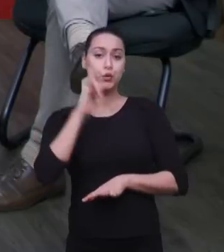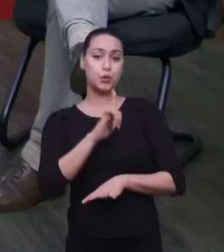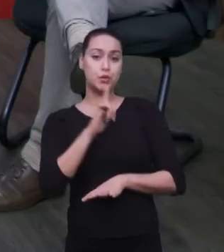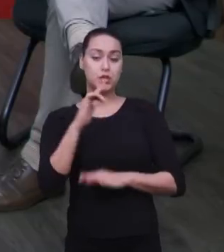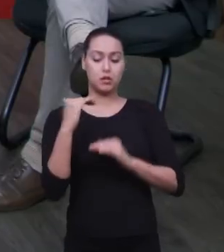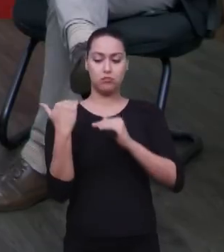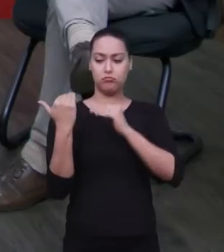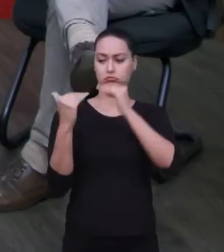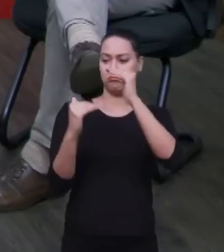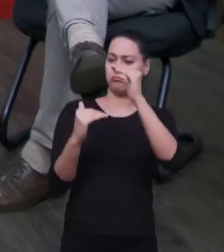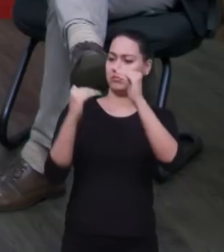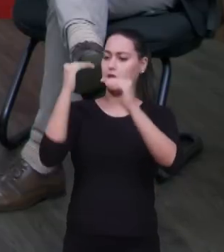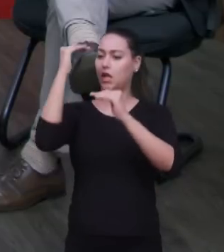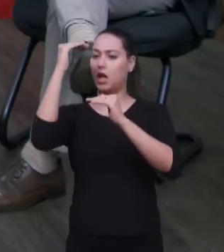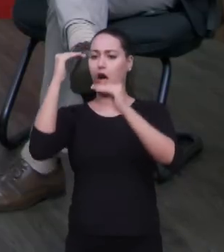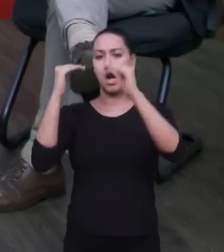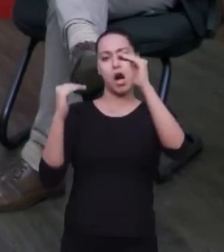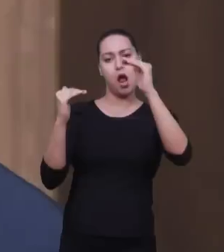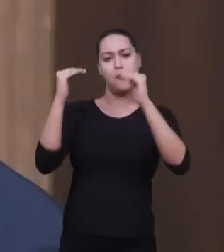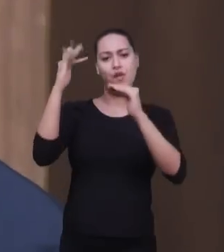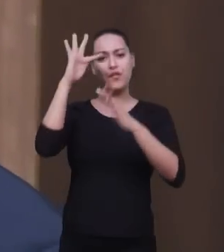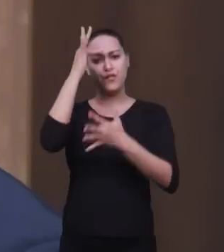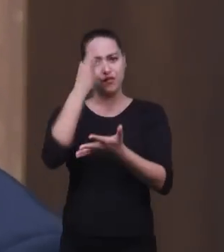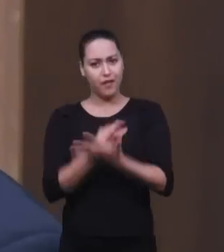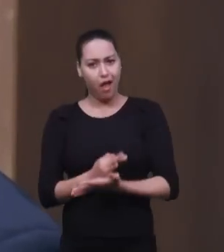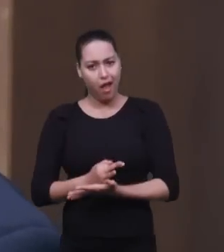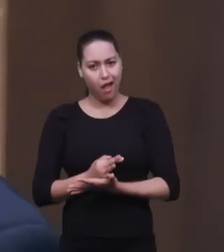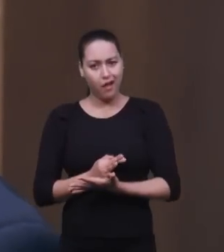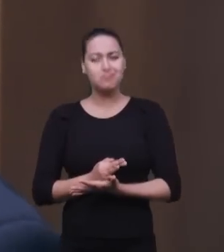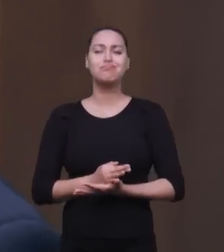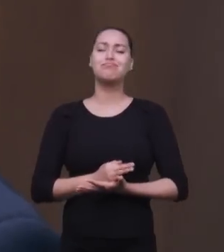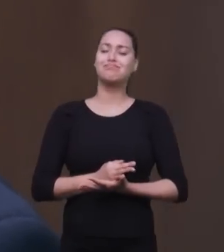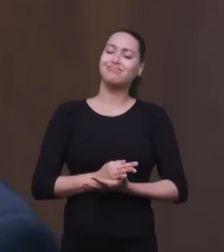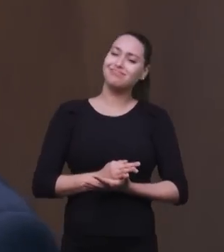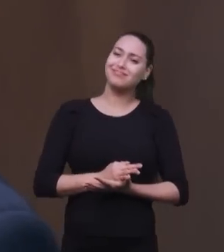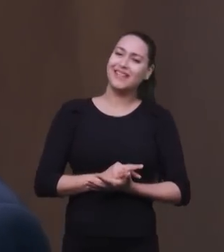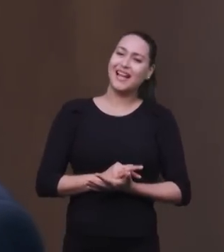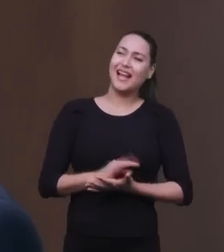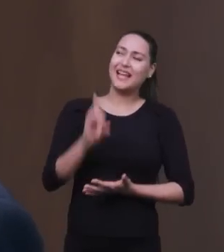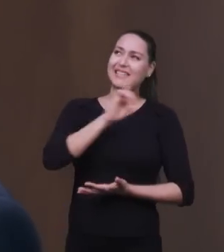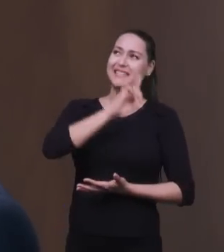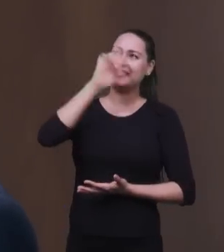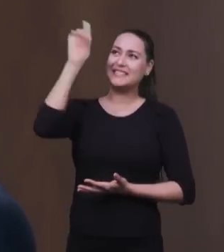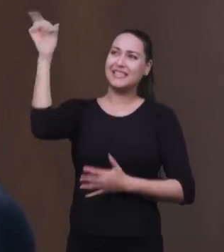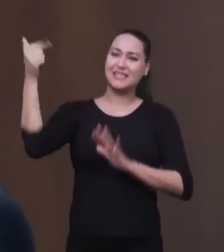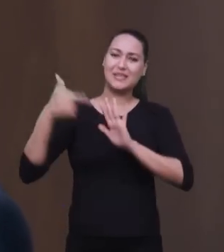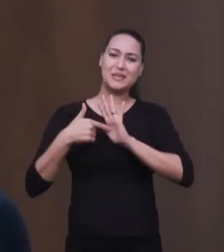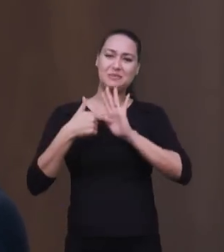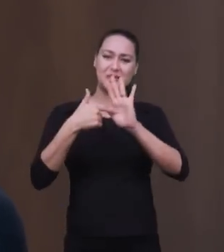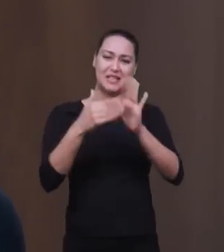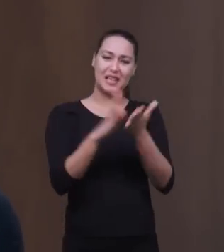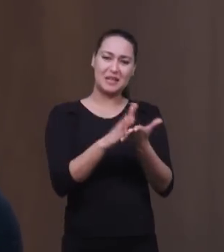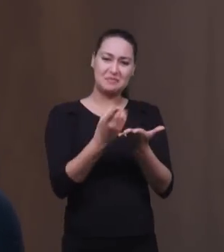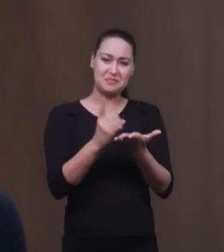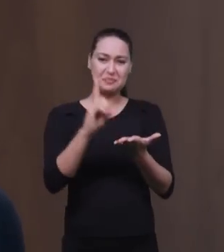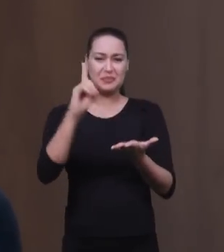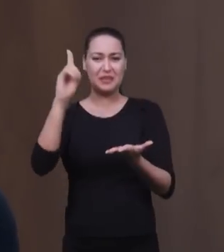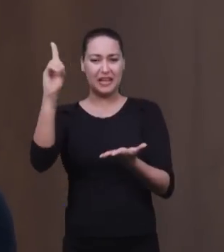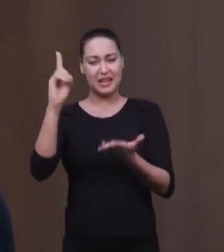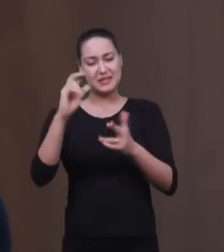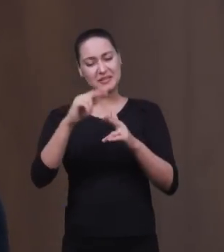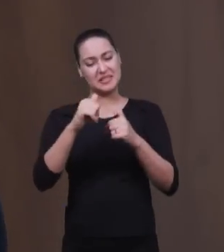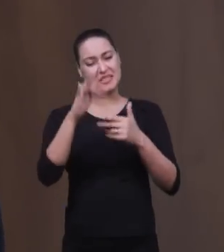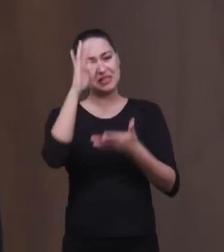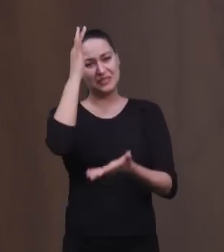de alcançar nível de fé, existem algumas definições que o Senhor tem nos dado da palavra do